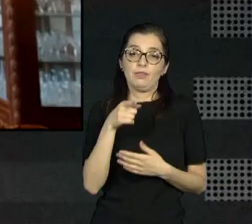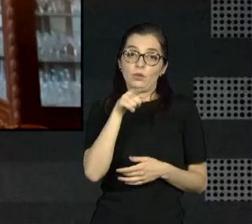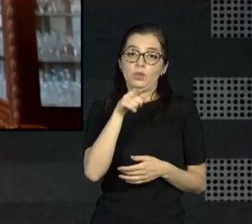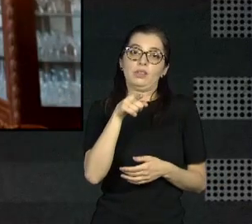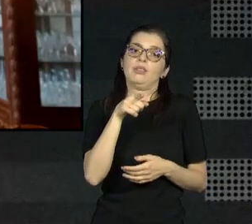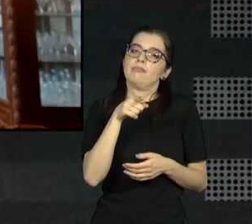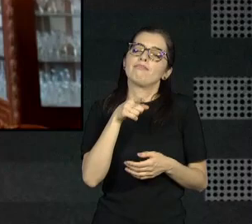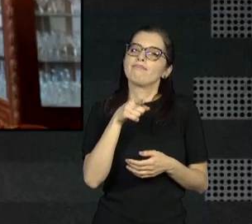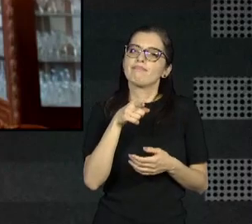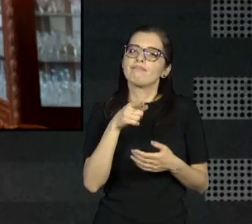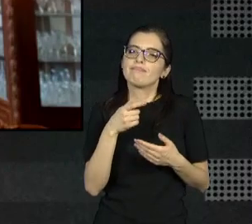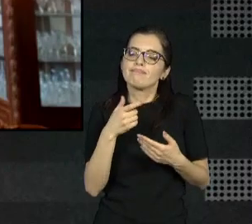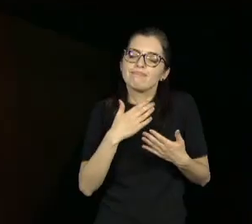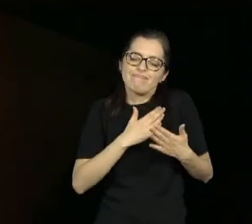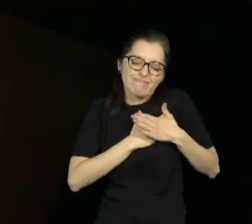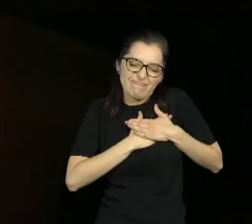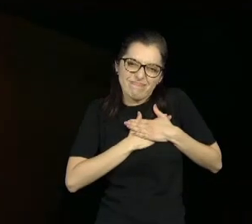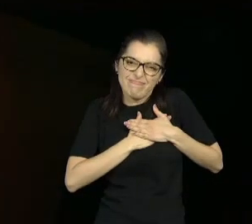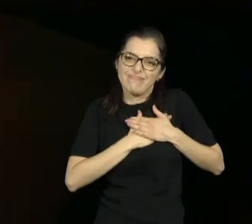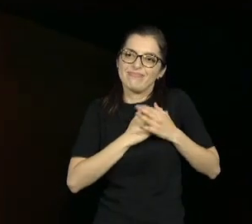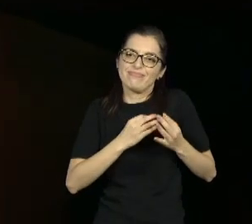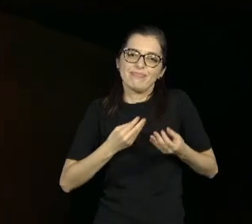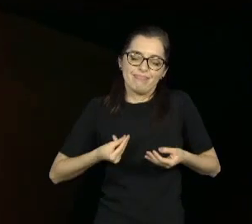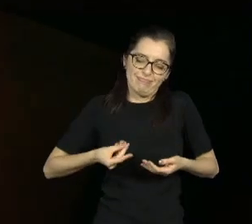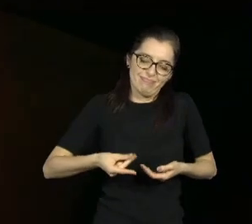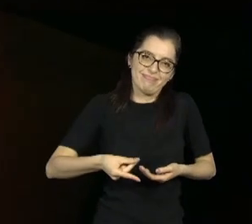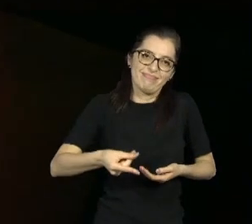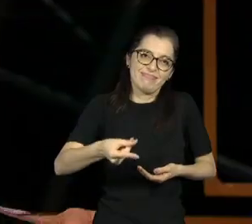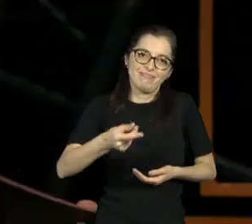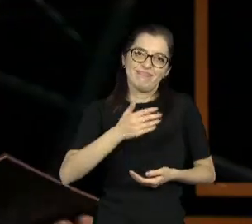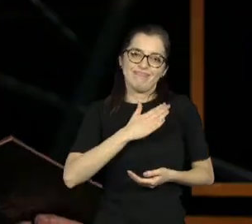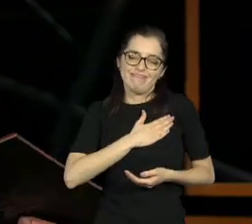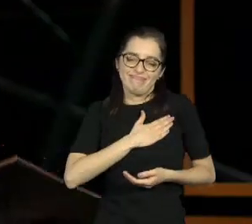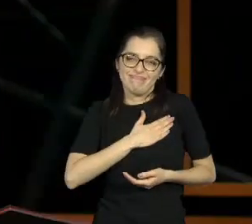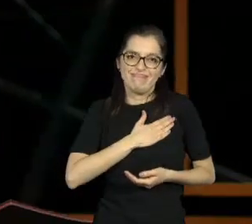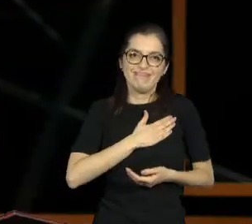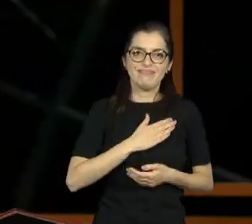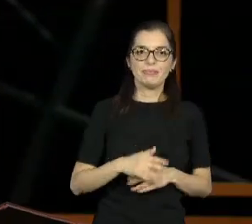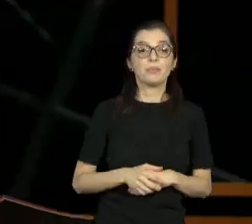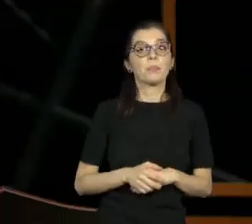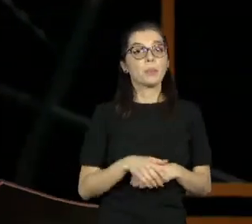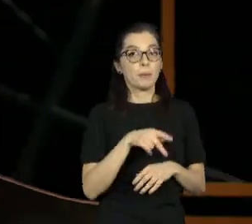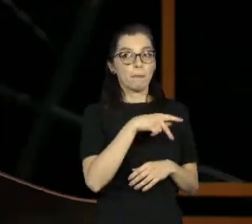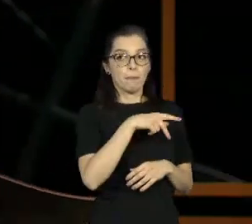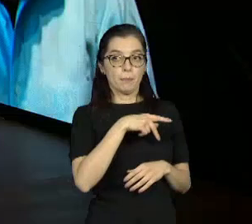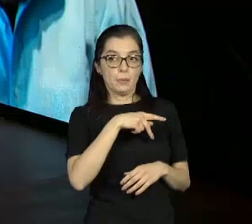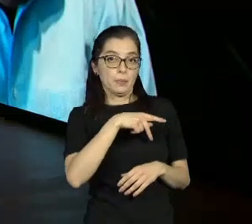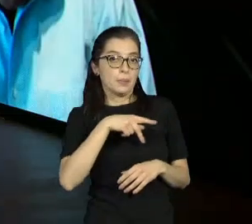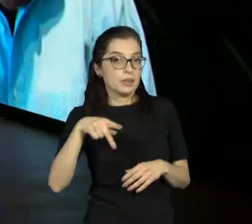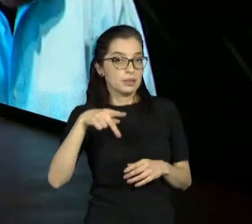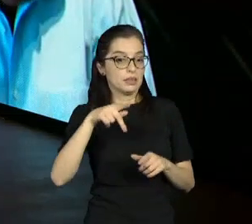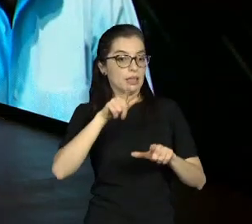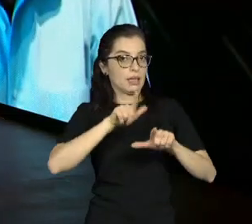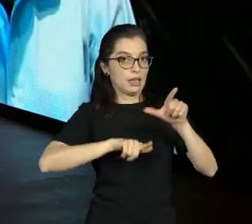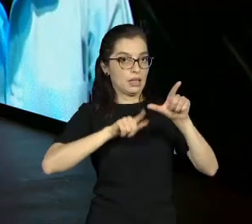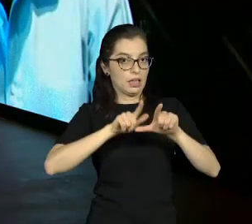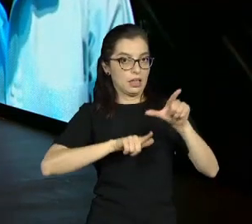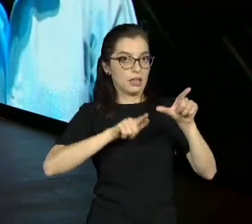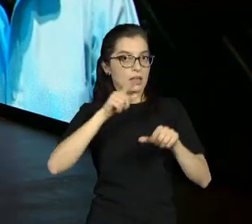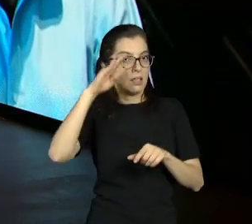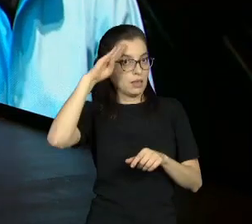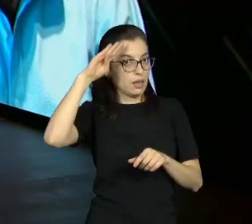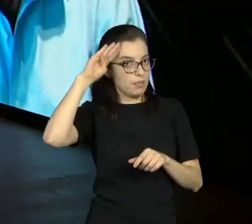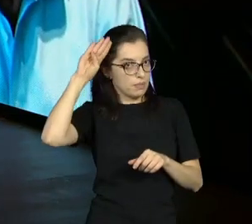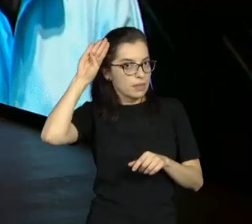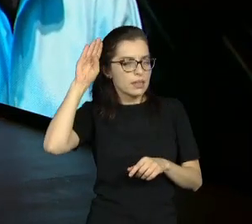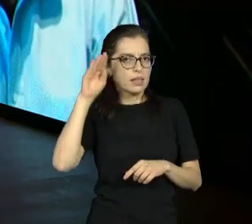é realmente imortal. Nini é o presidente da Academia Paulista de Letras, né? É o presidente